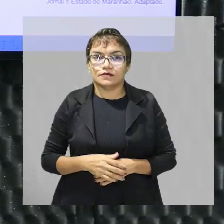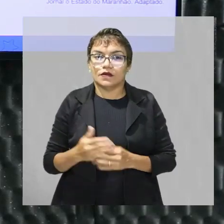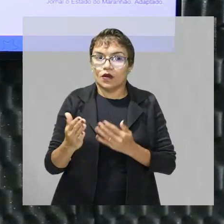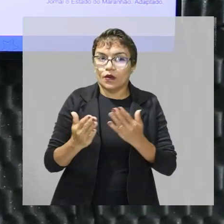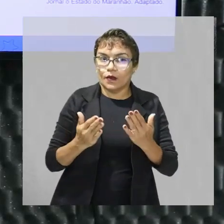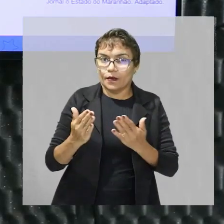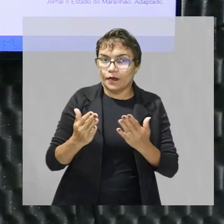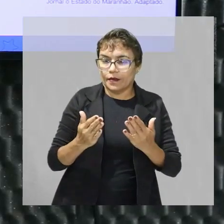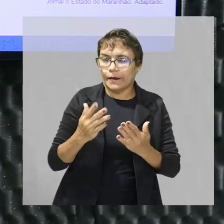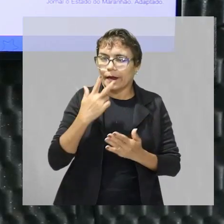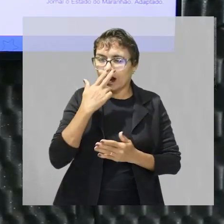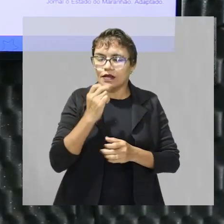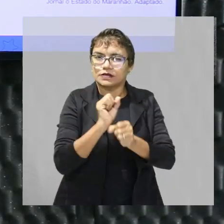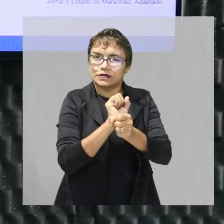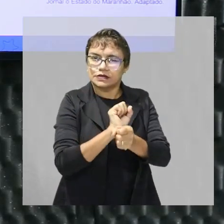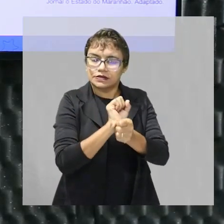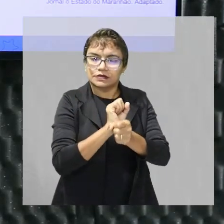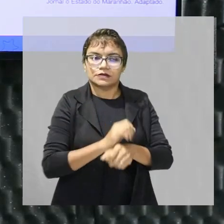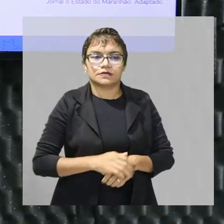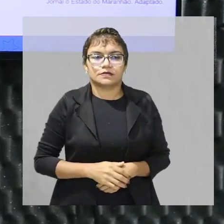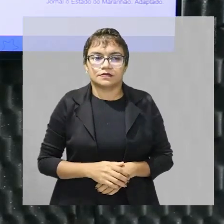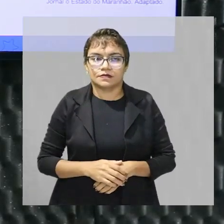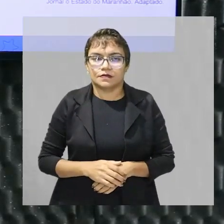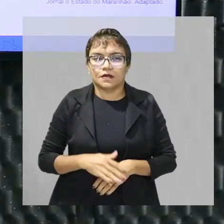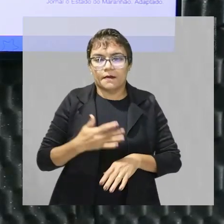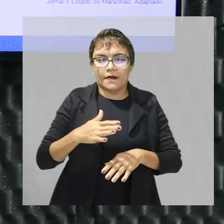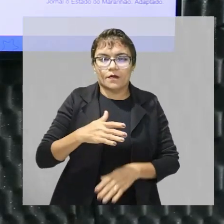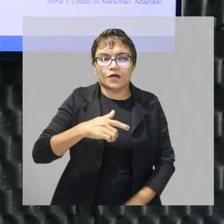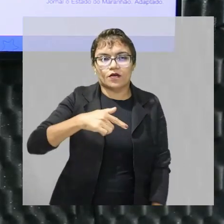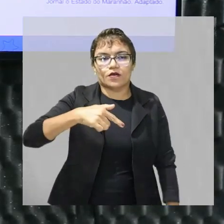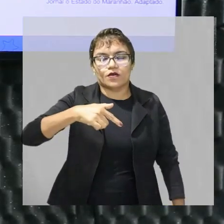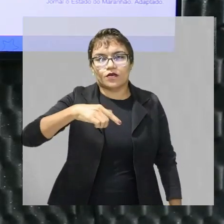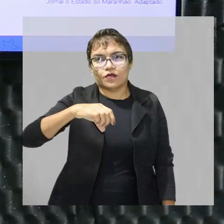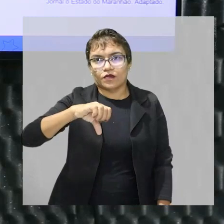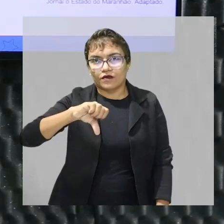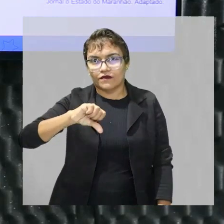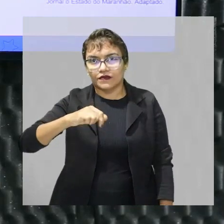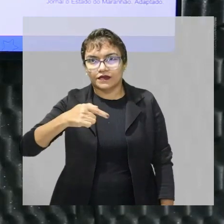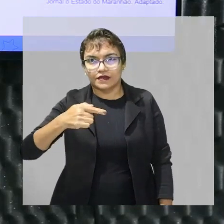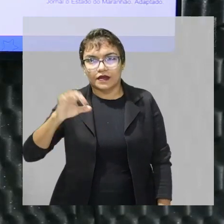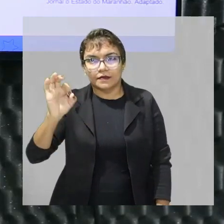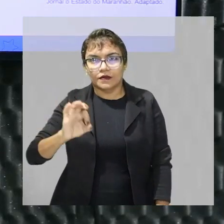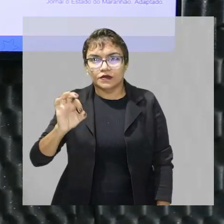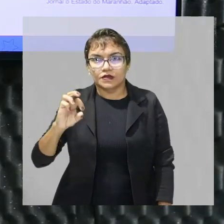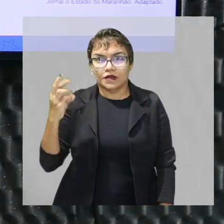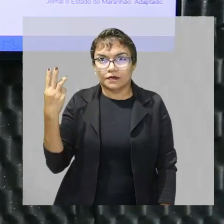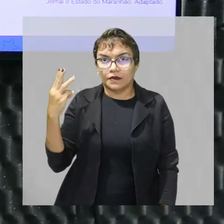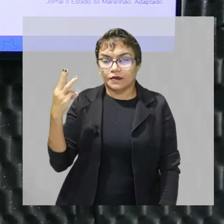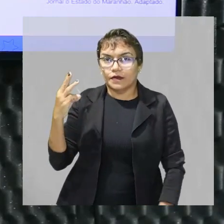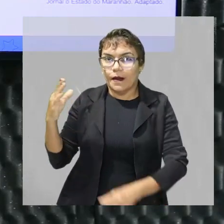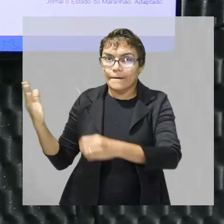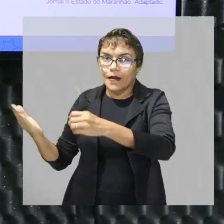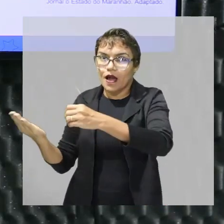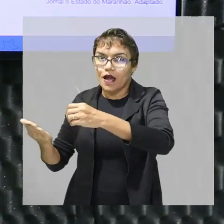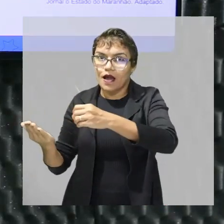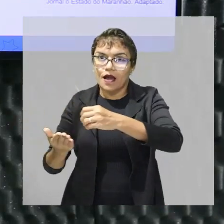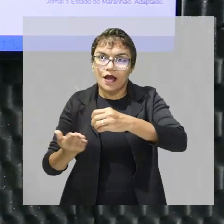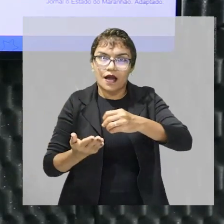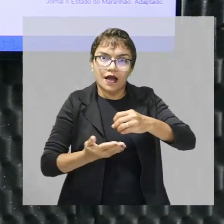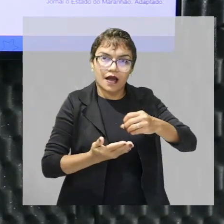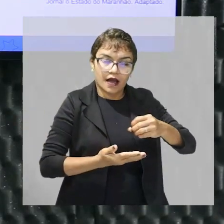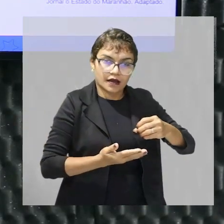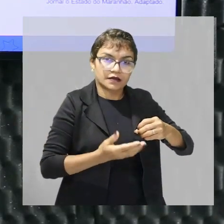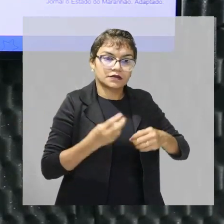dos escravos. Cerca de 97% do que o Maranhão colherá em cana-de-açúcar na atual